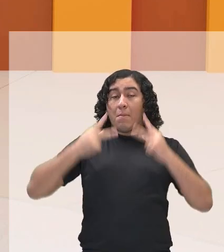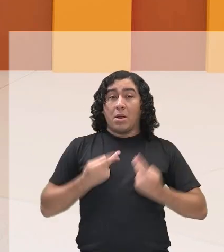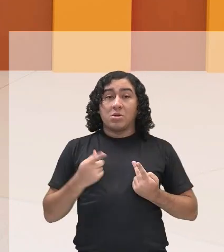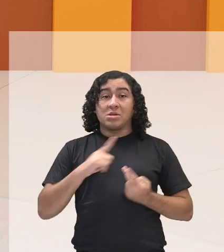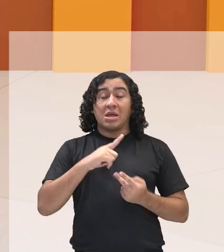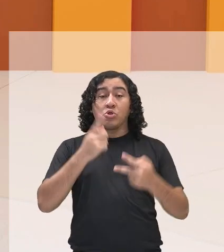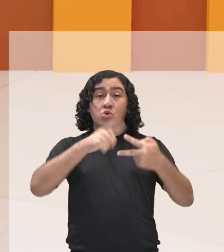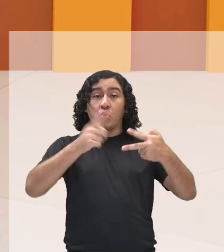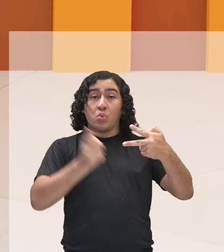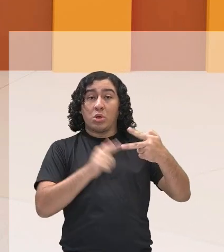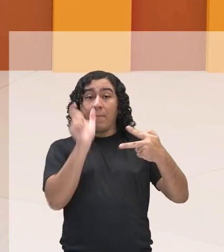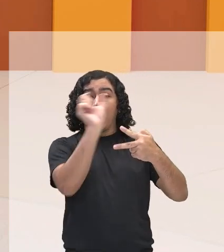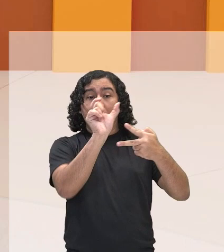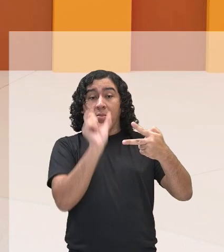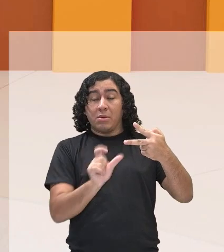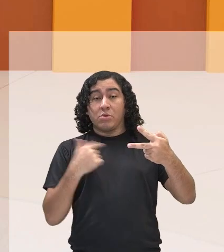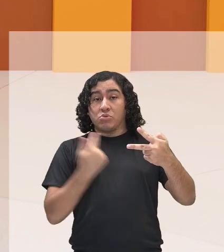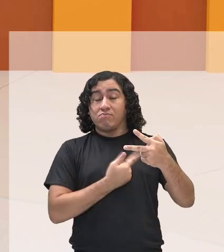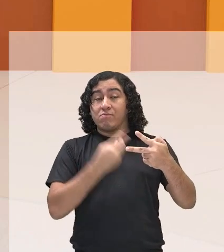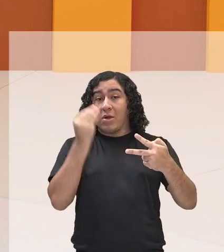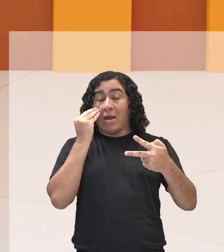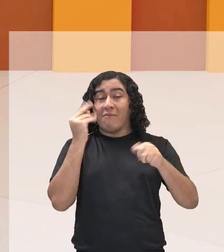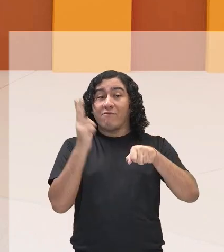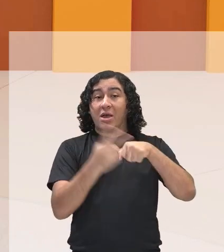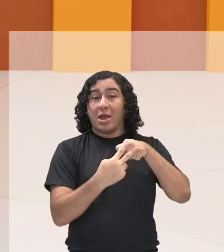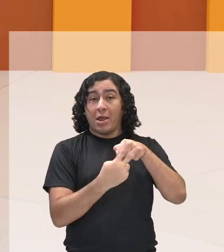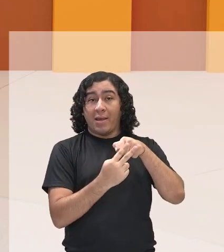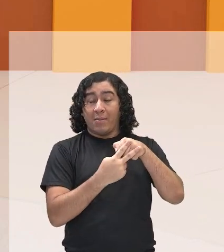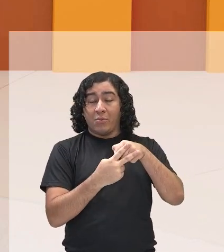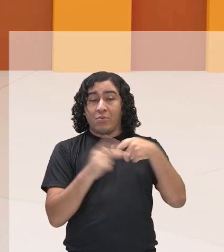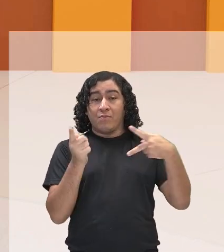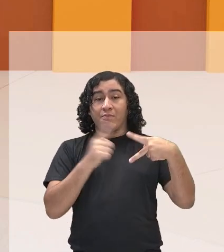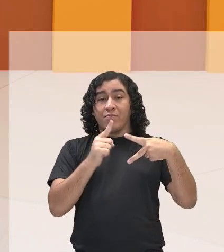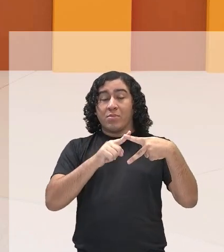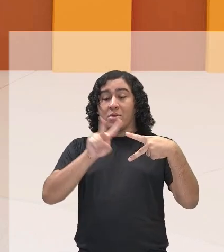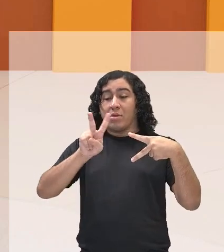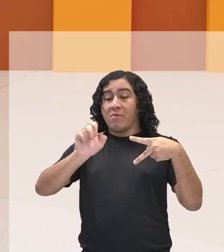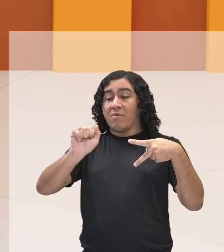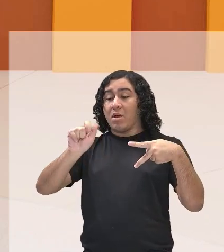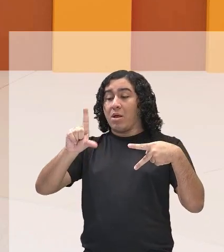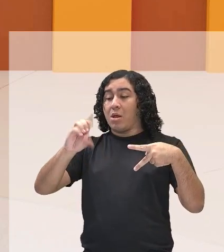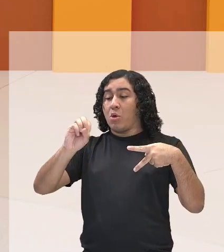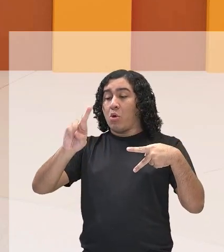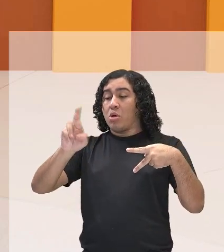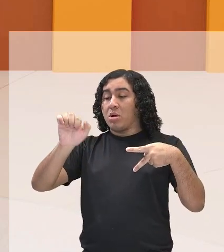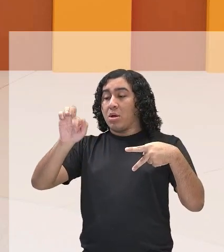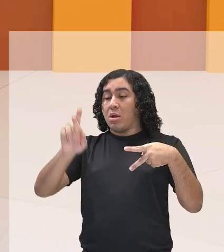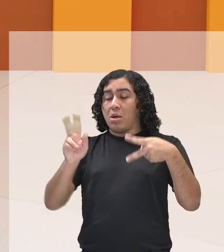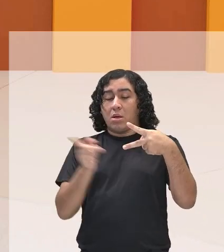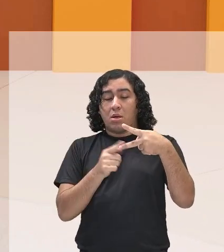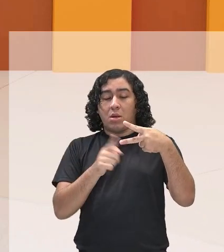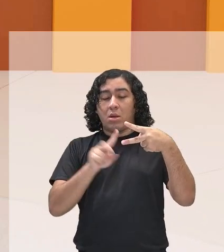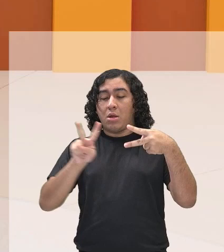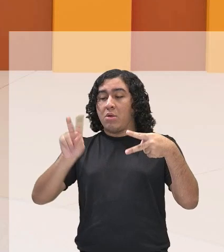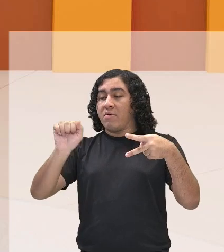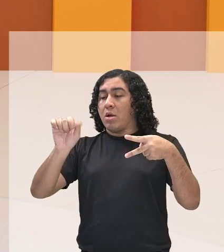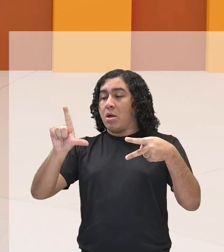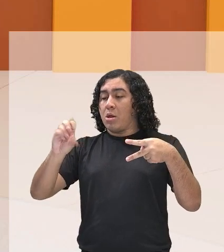duas palavrinhas que nós vamos ver agora, dois verbos, né? O verbo valorar e o verbo